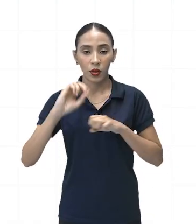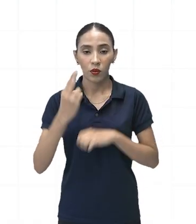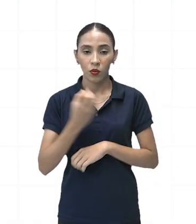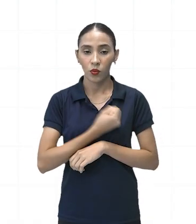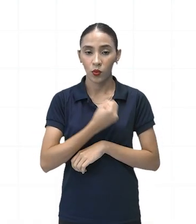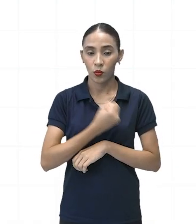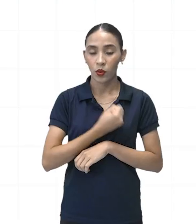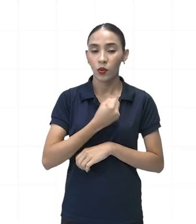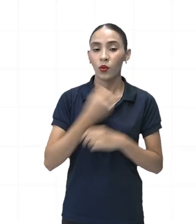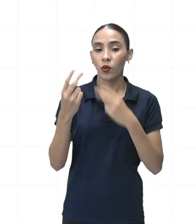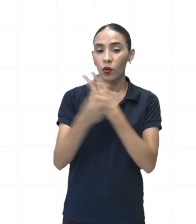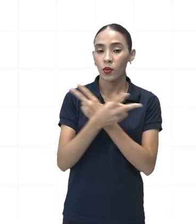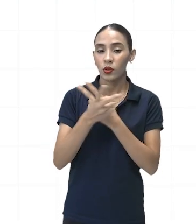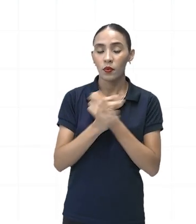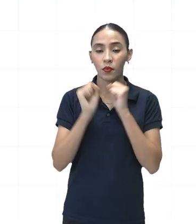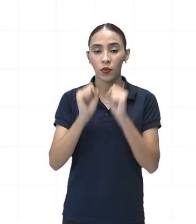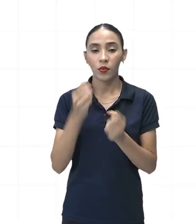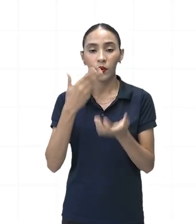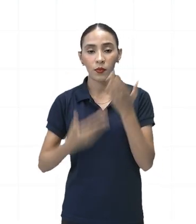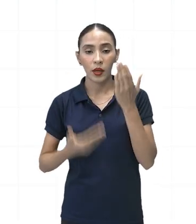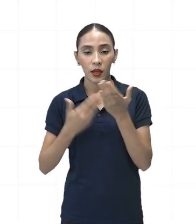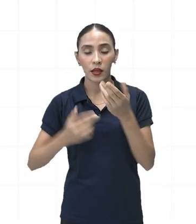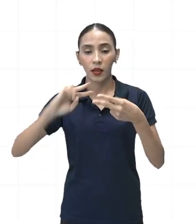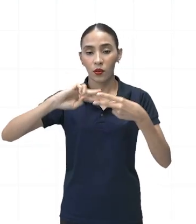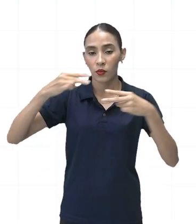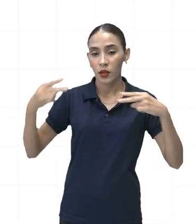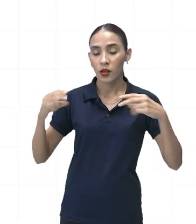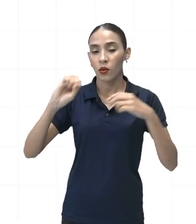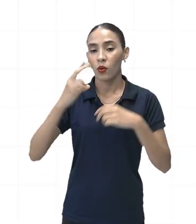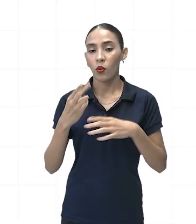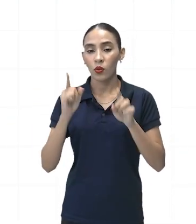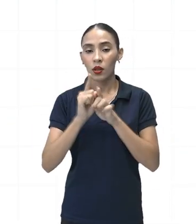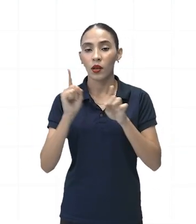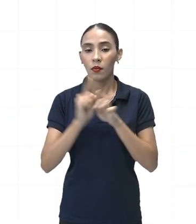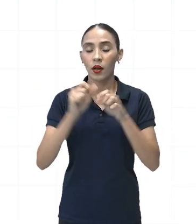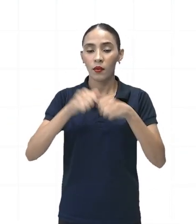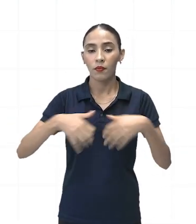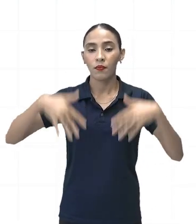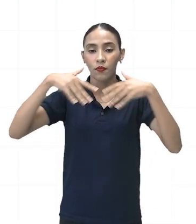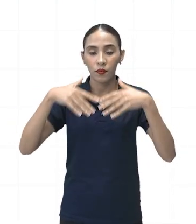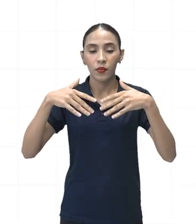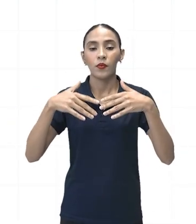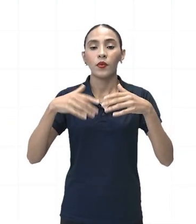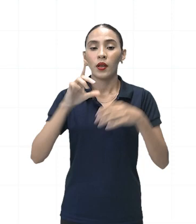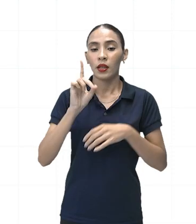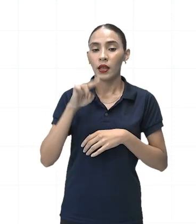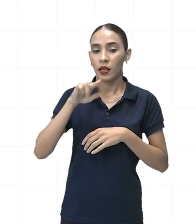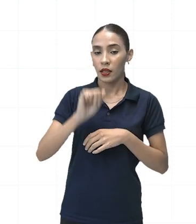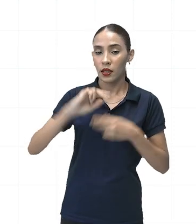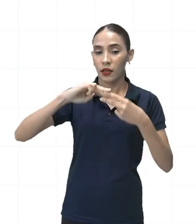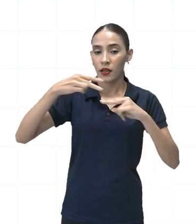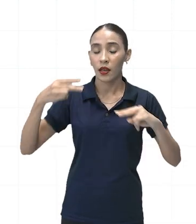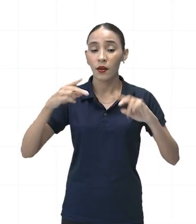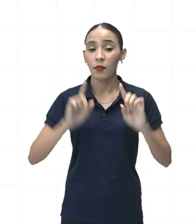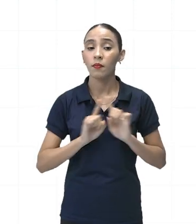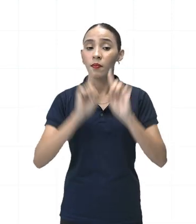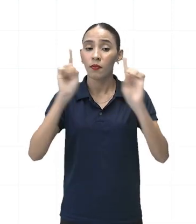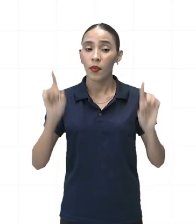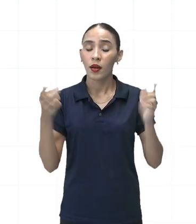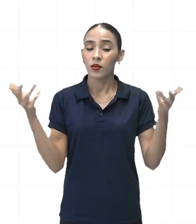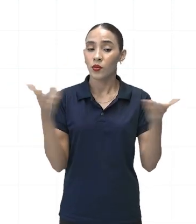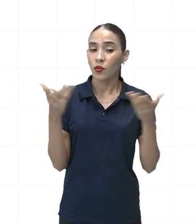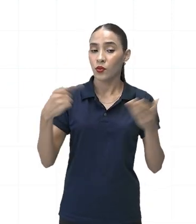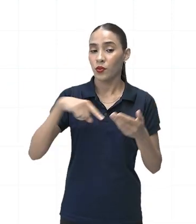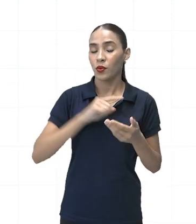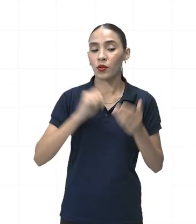de cromossomos, podendo causar perdas, duplicações ou rearranjos de grandes segmentos de DNA. Mas, na aula de